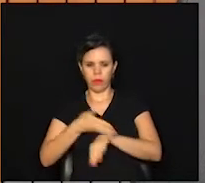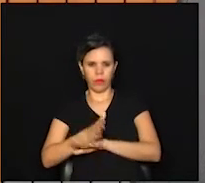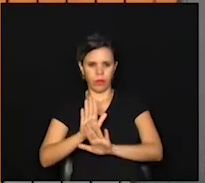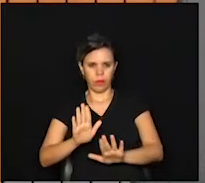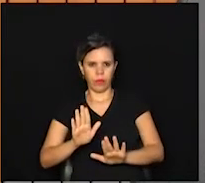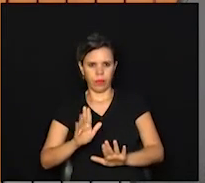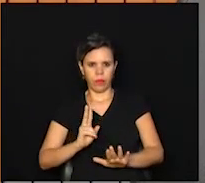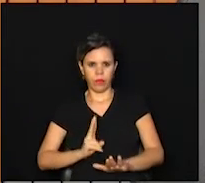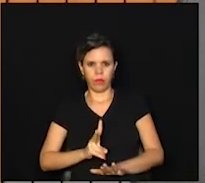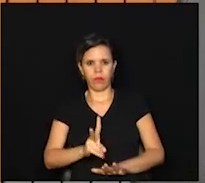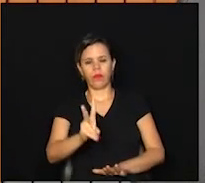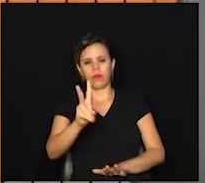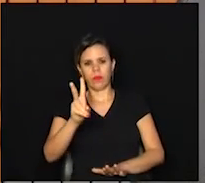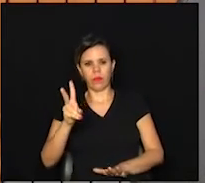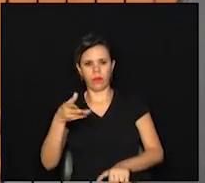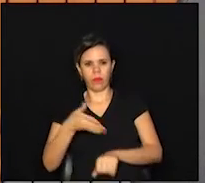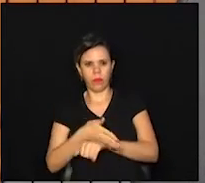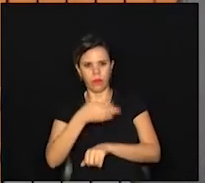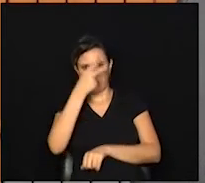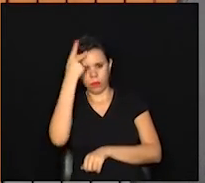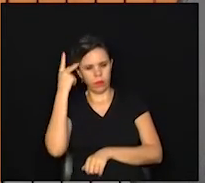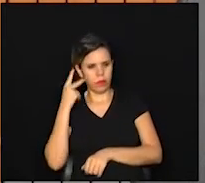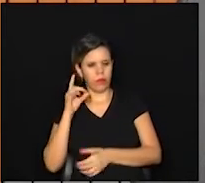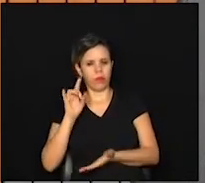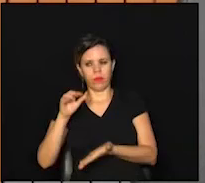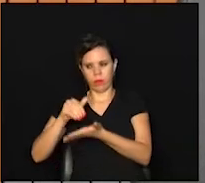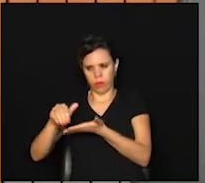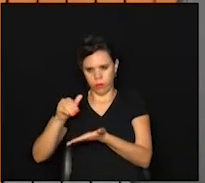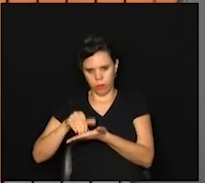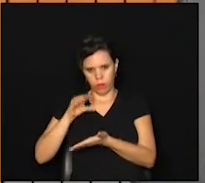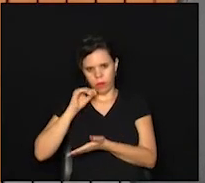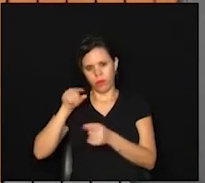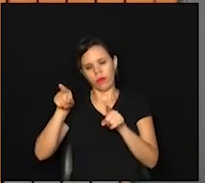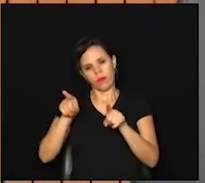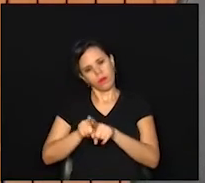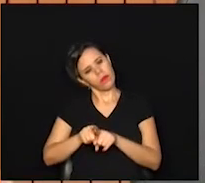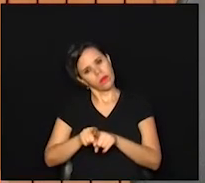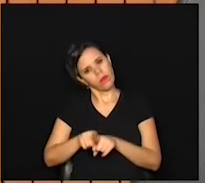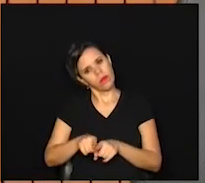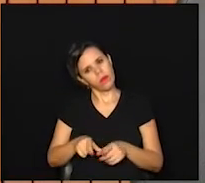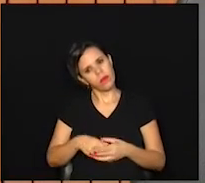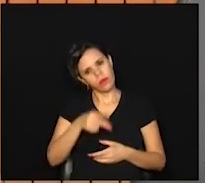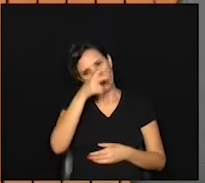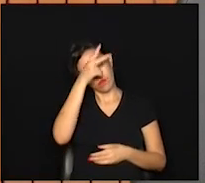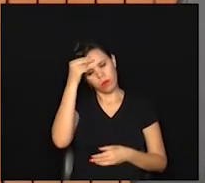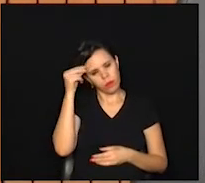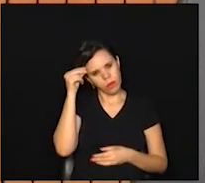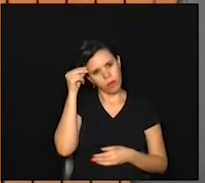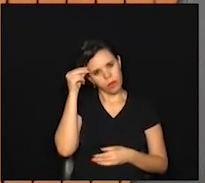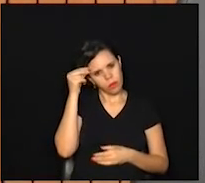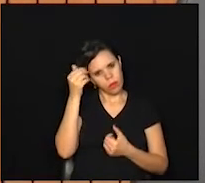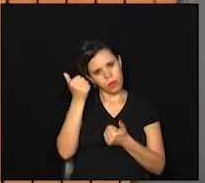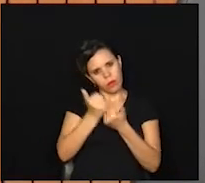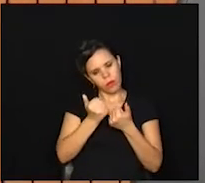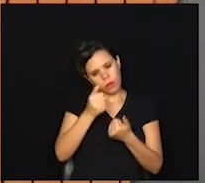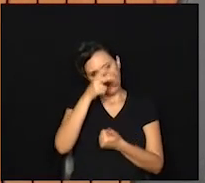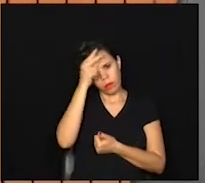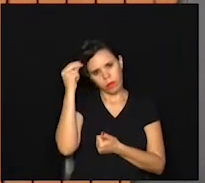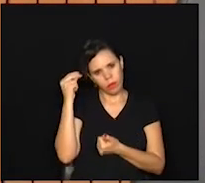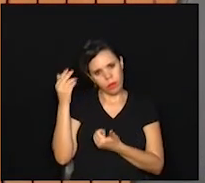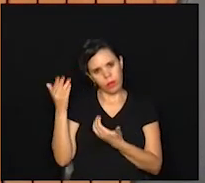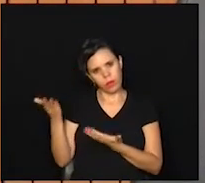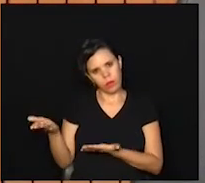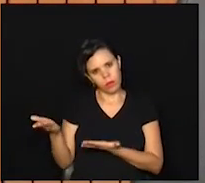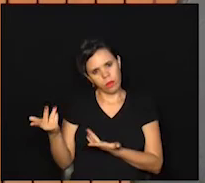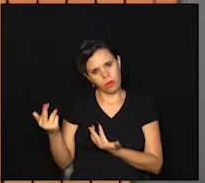vou continuar buscando a participação não só dos secretários, mas também do prefeito e vice-prefeito aqui, como o